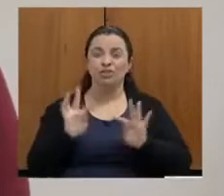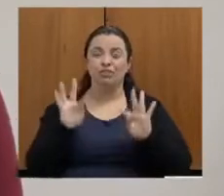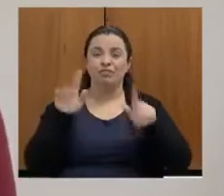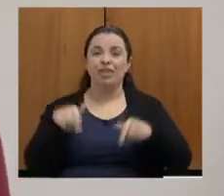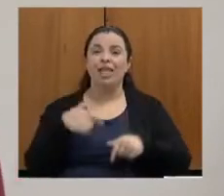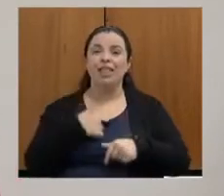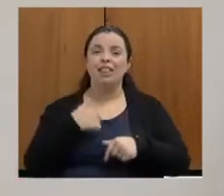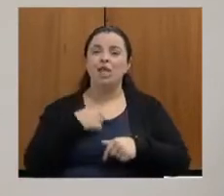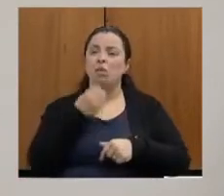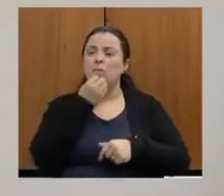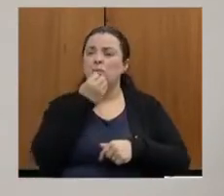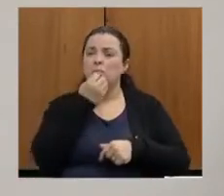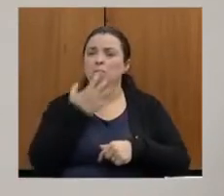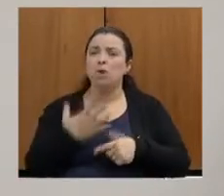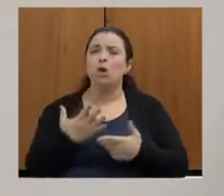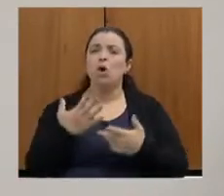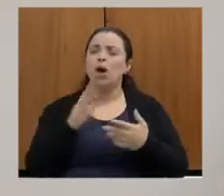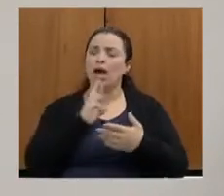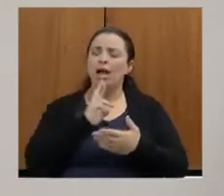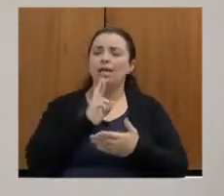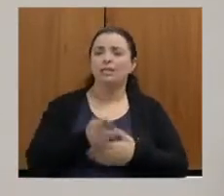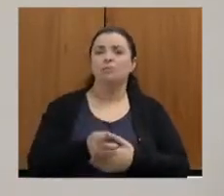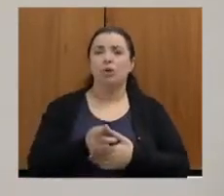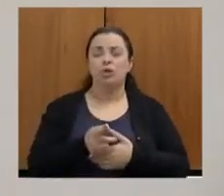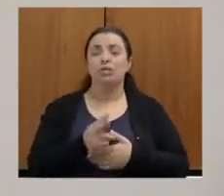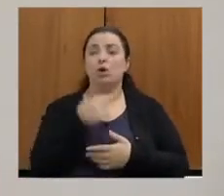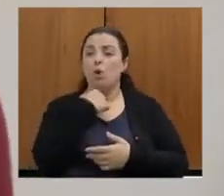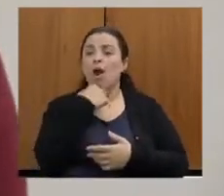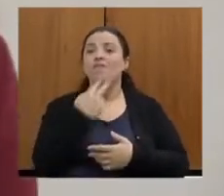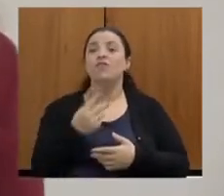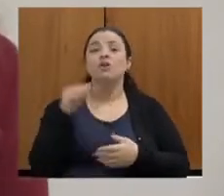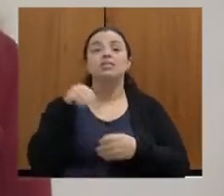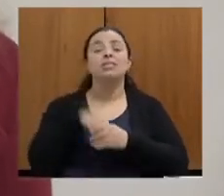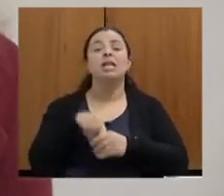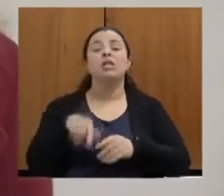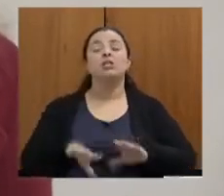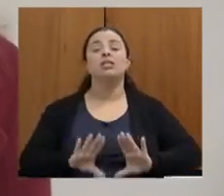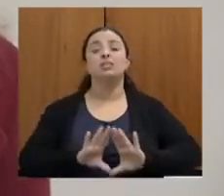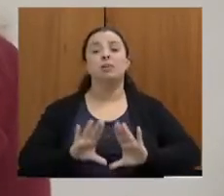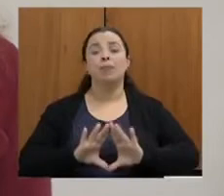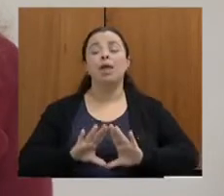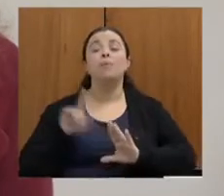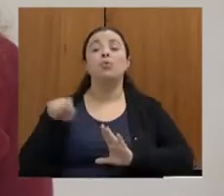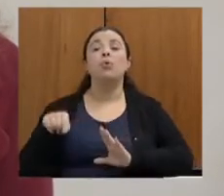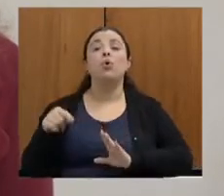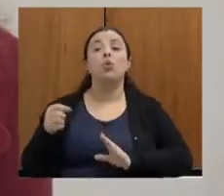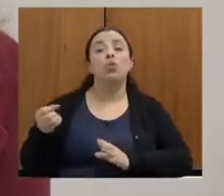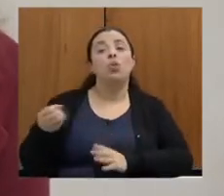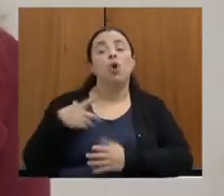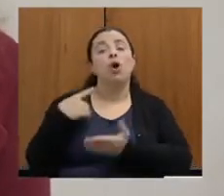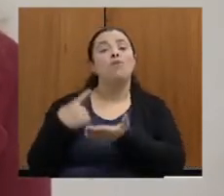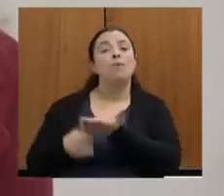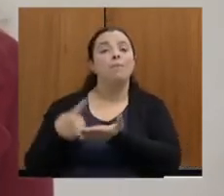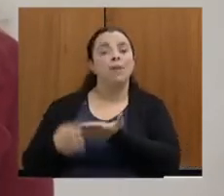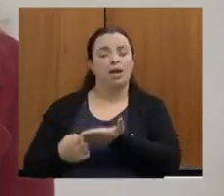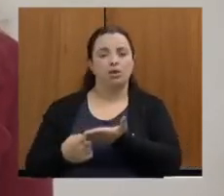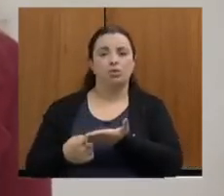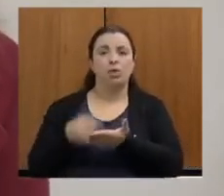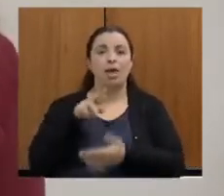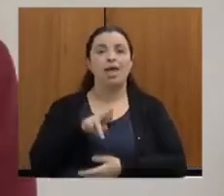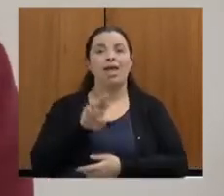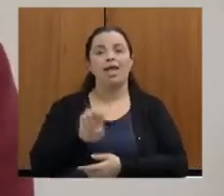é como a voz né dentro da Assembleia Legislativa sobre a repactuação é a é